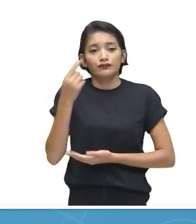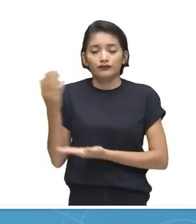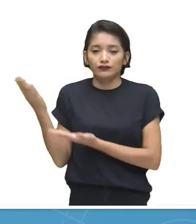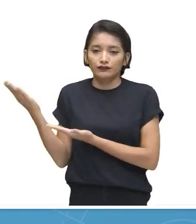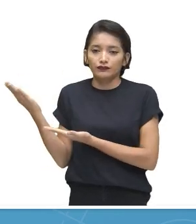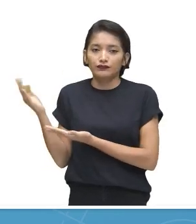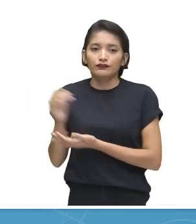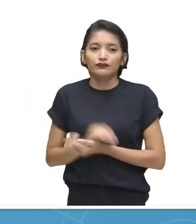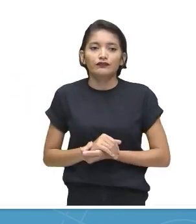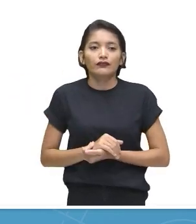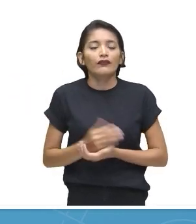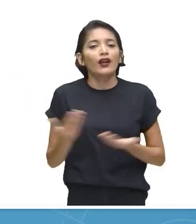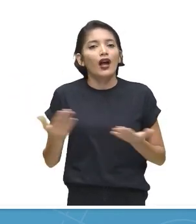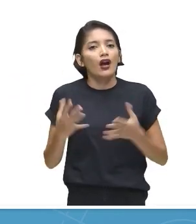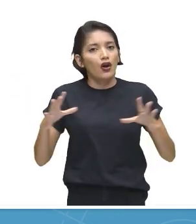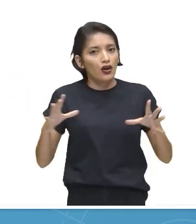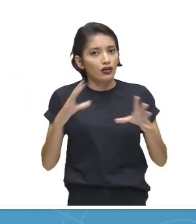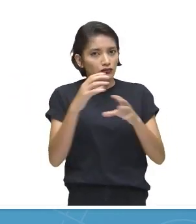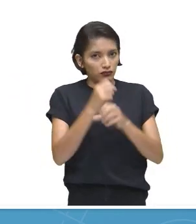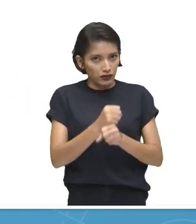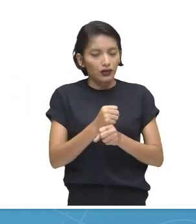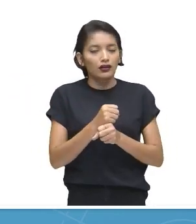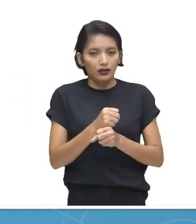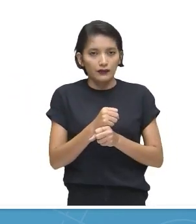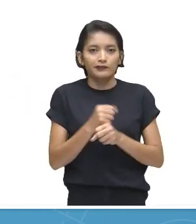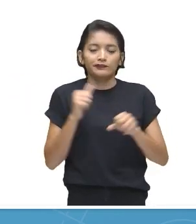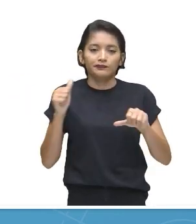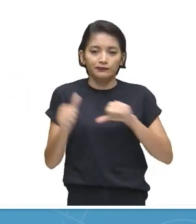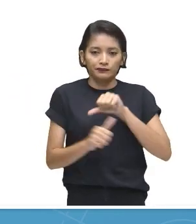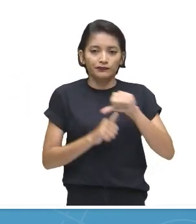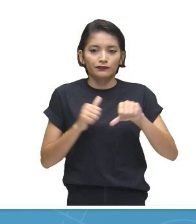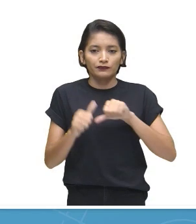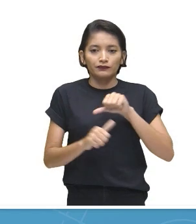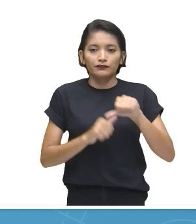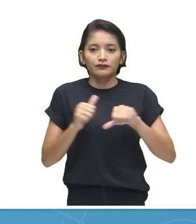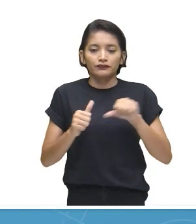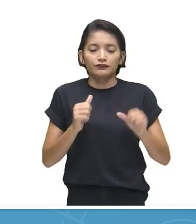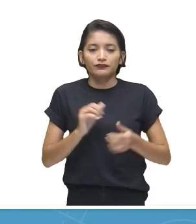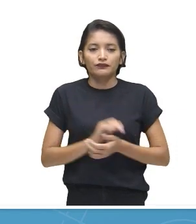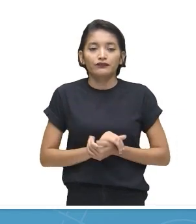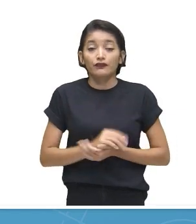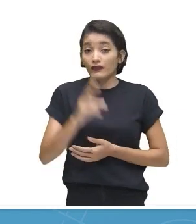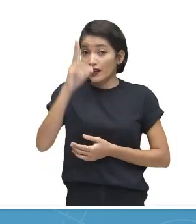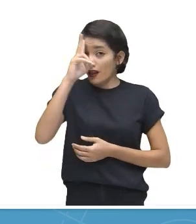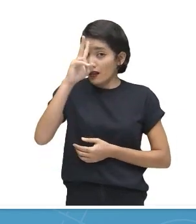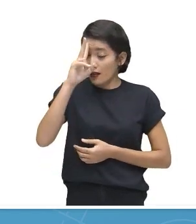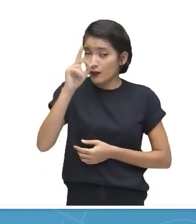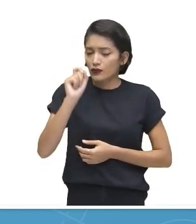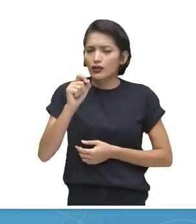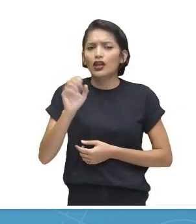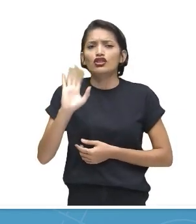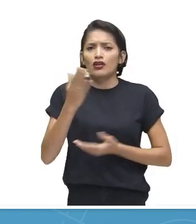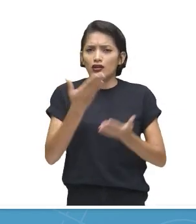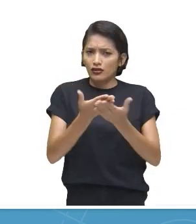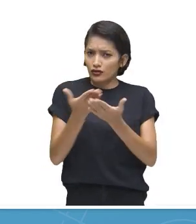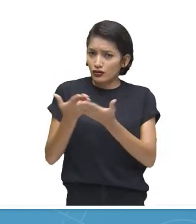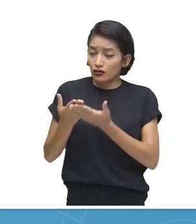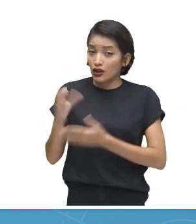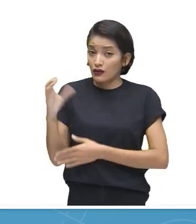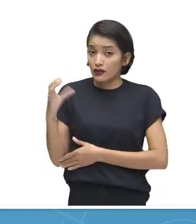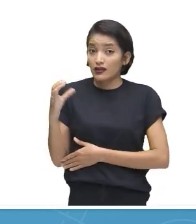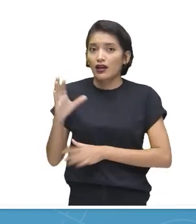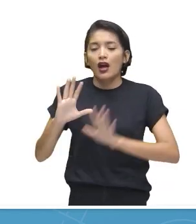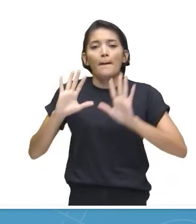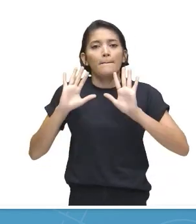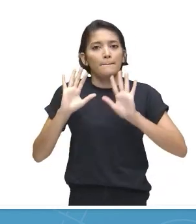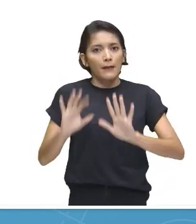gente vai fazer agora um cálculo, né? Vamos fazer aí uma transformação. Lembrando que a gente está estudando ciências, tá? Mas